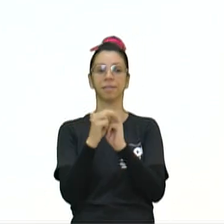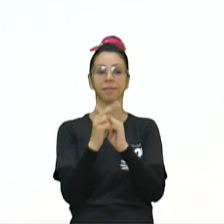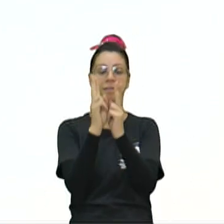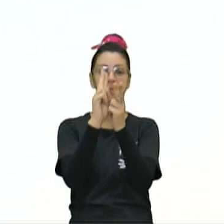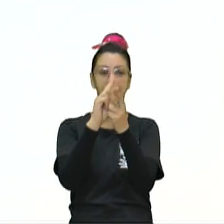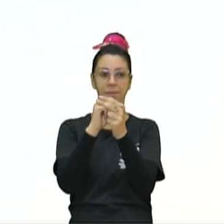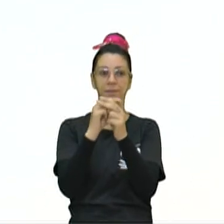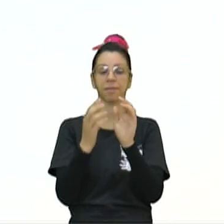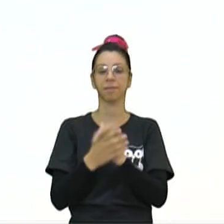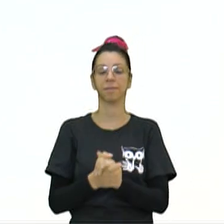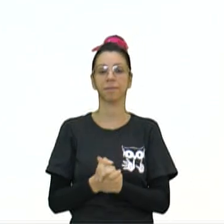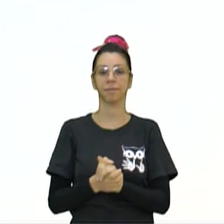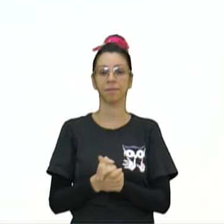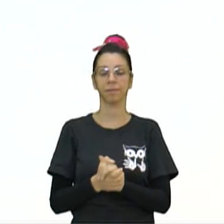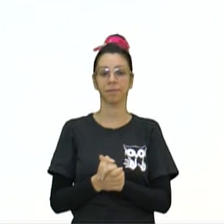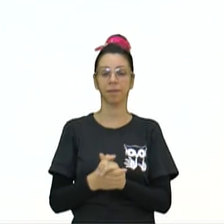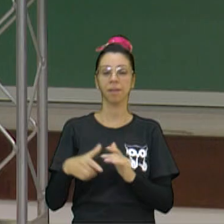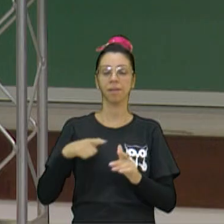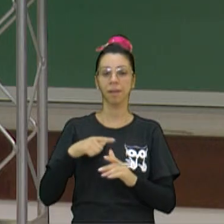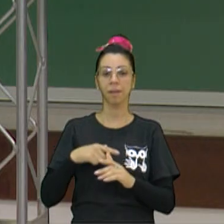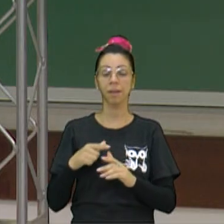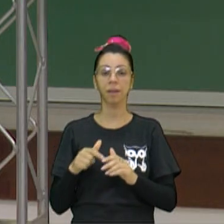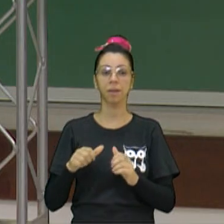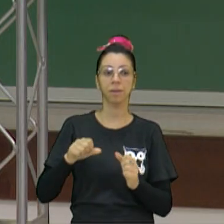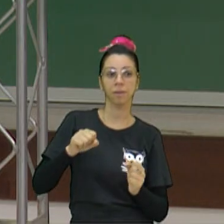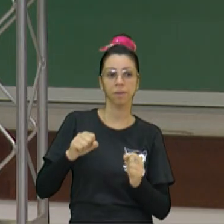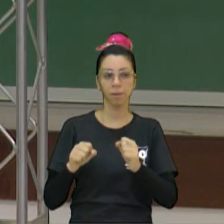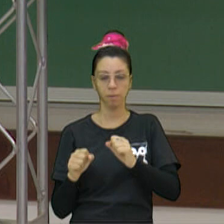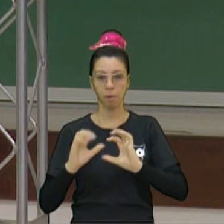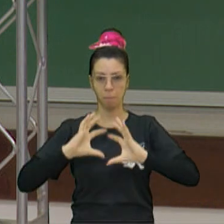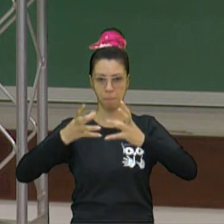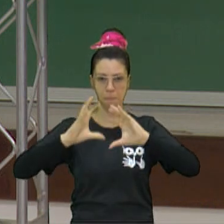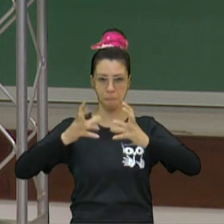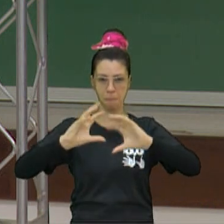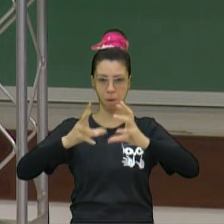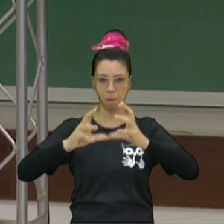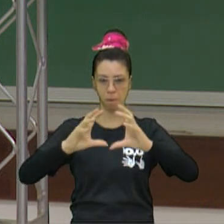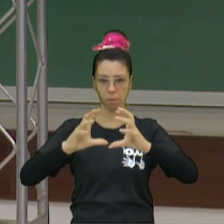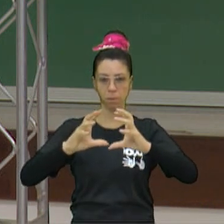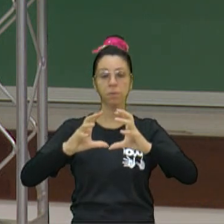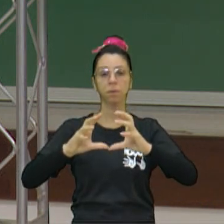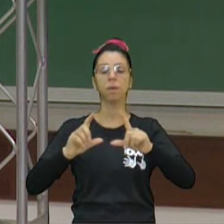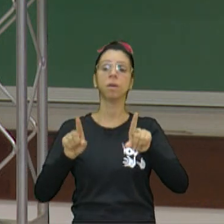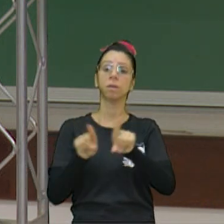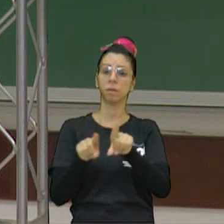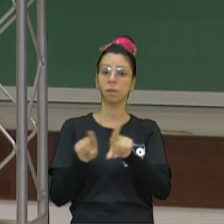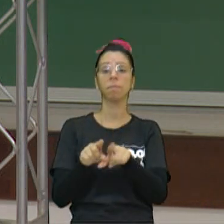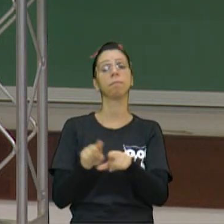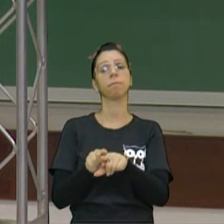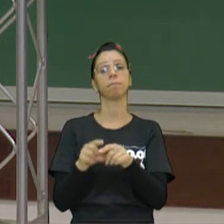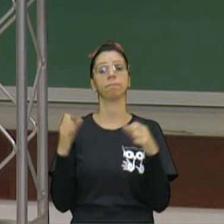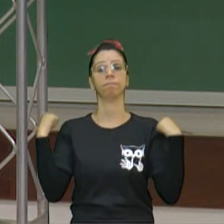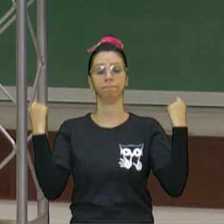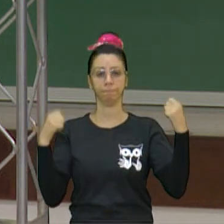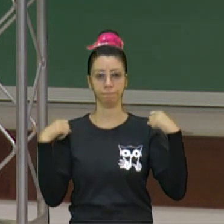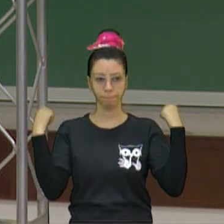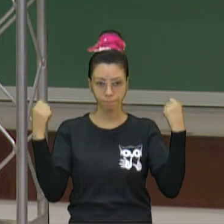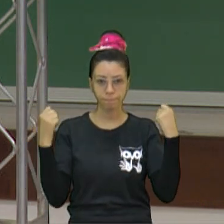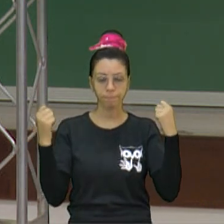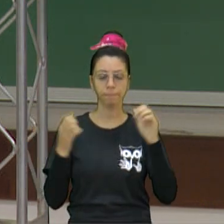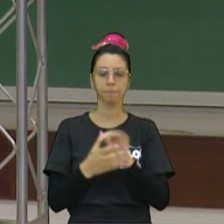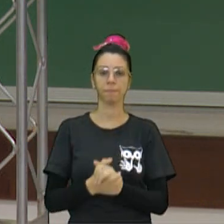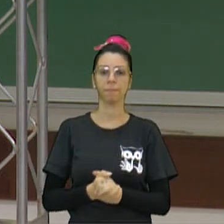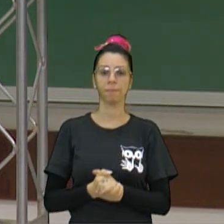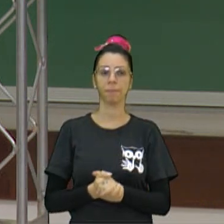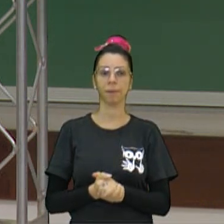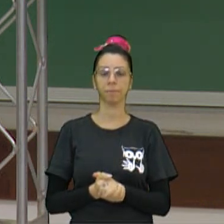com um implemento, aqui no caso uma bola, né? Que é metade de uma bola, então que também são feitos exercícios. No caso aqui, exercícios laterais,